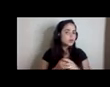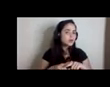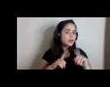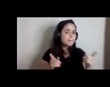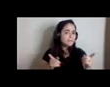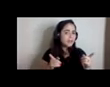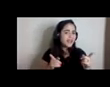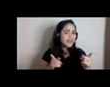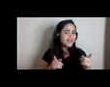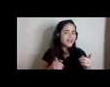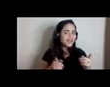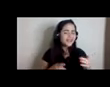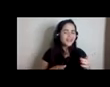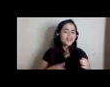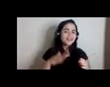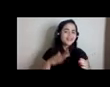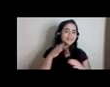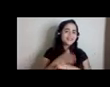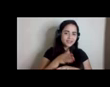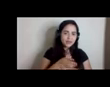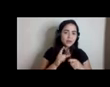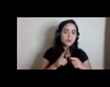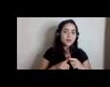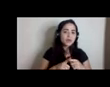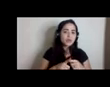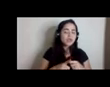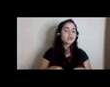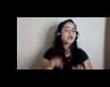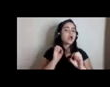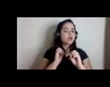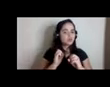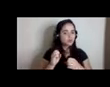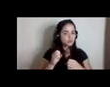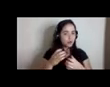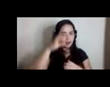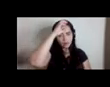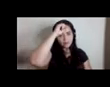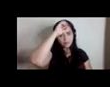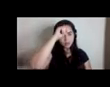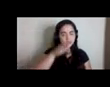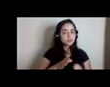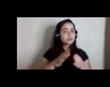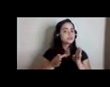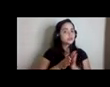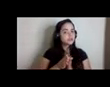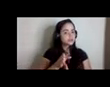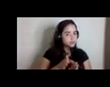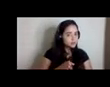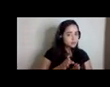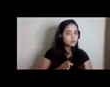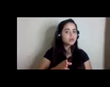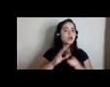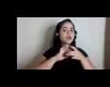Mas eles estão na escola para serem educados, para serem orientados para